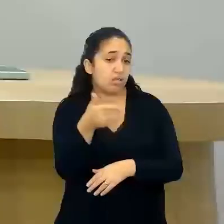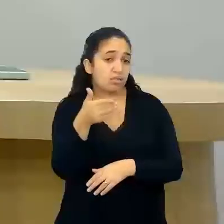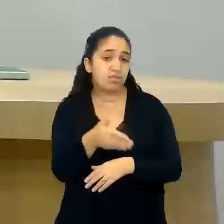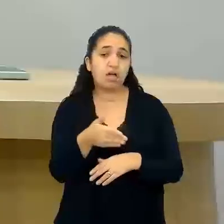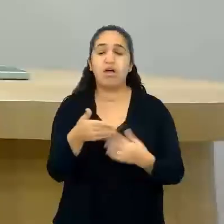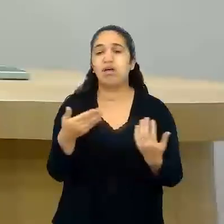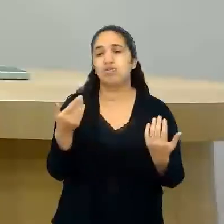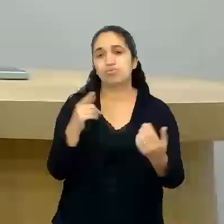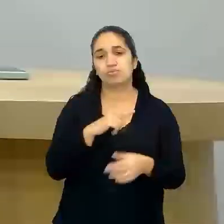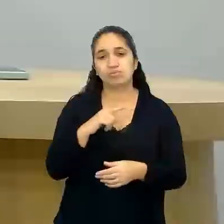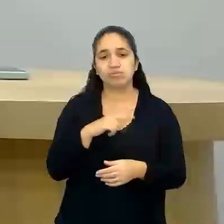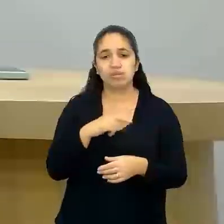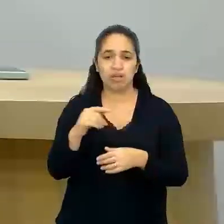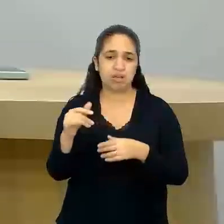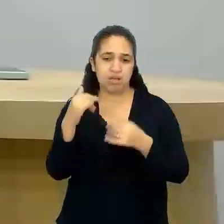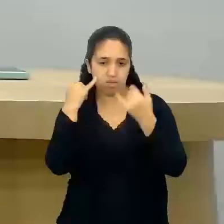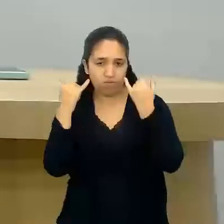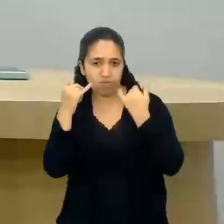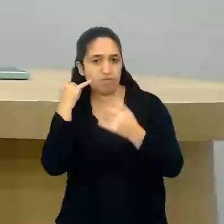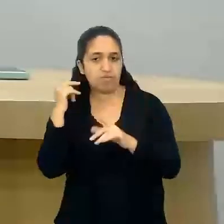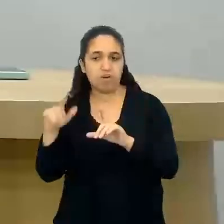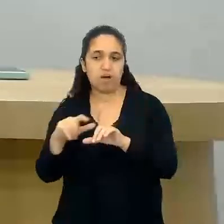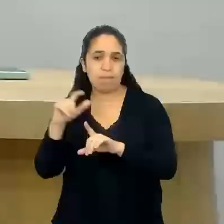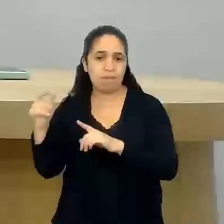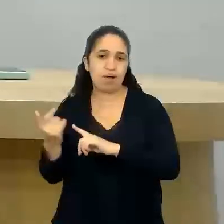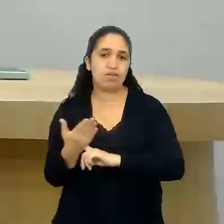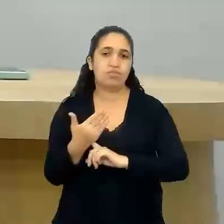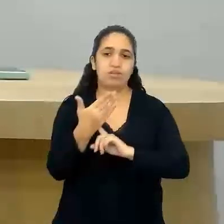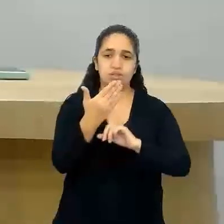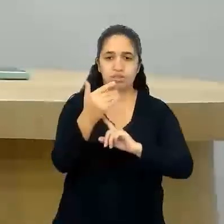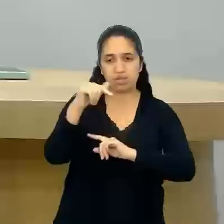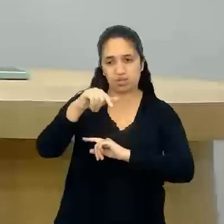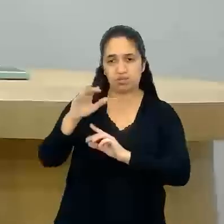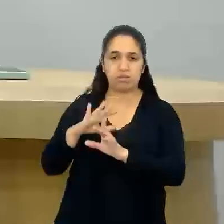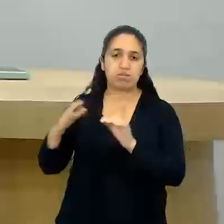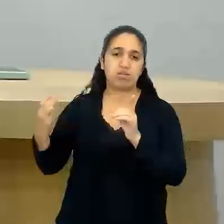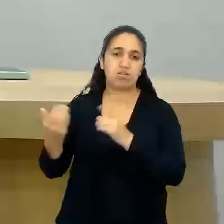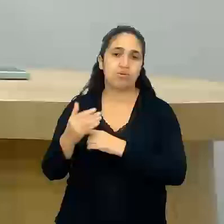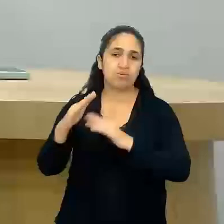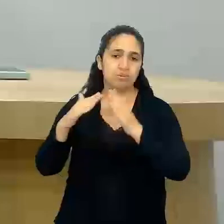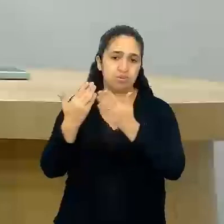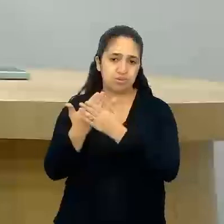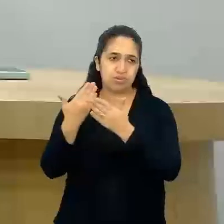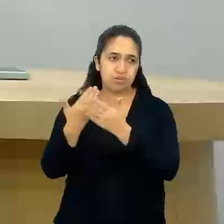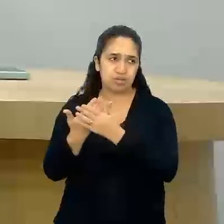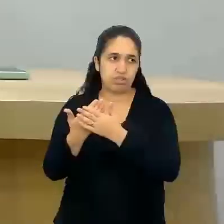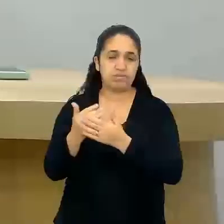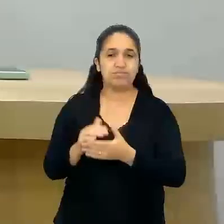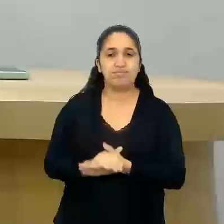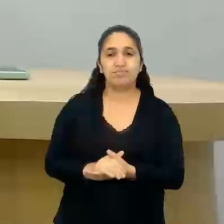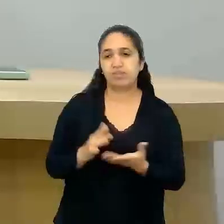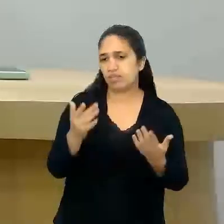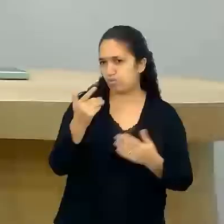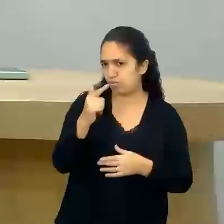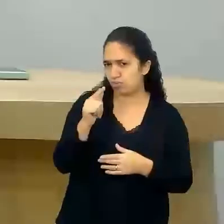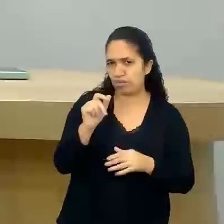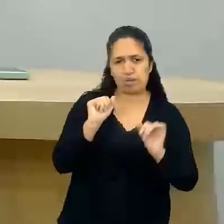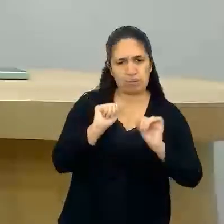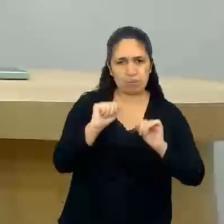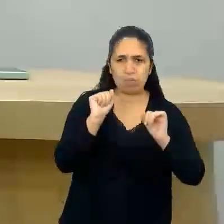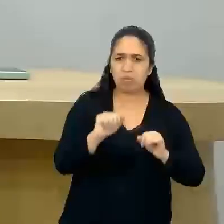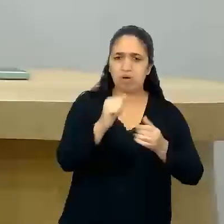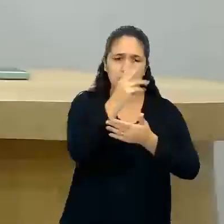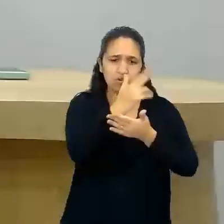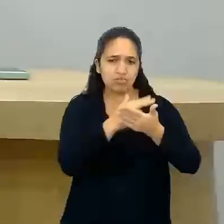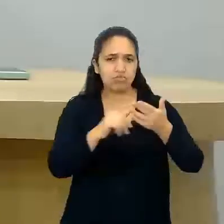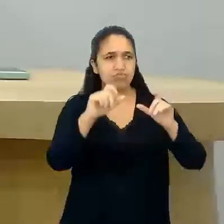né, a informática, né, e a tecnologia aí na comunidade escolar de vocês. Caso não tenham, pode fazer painéis